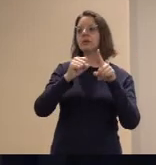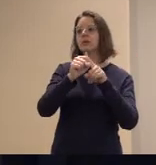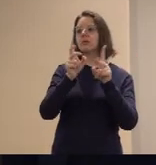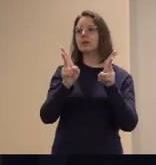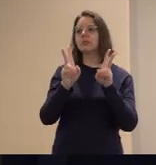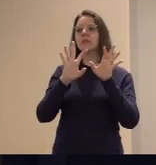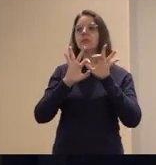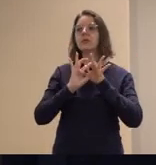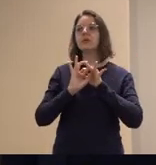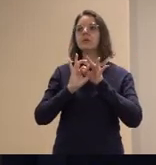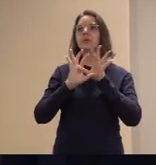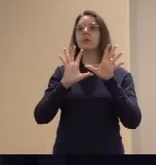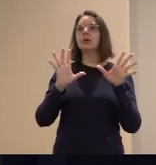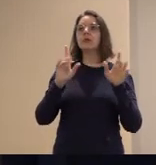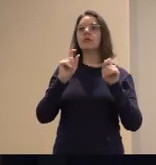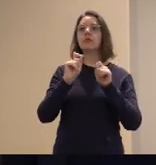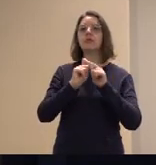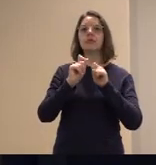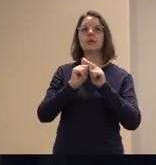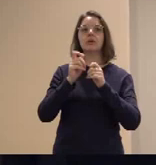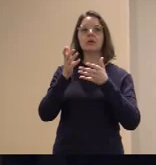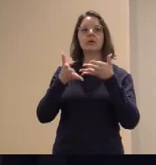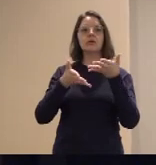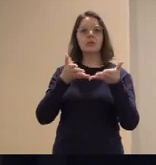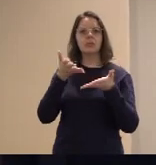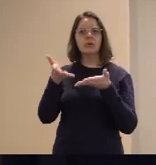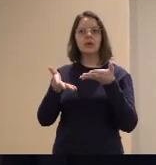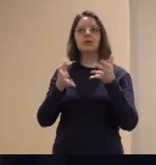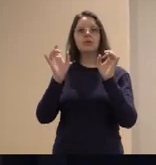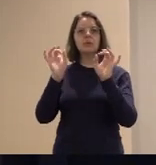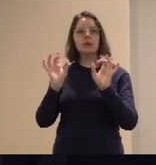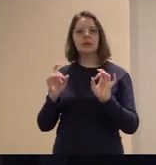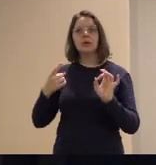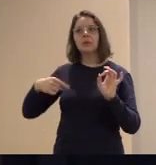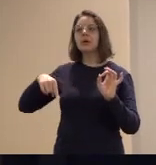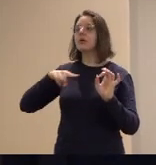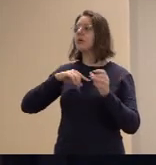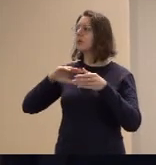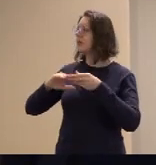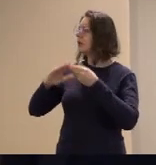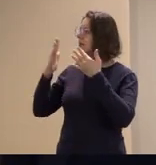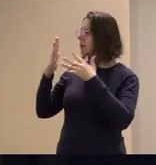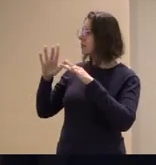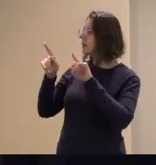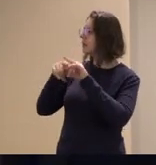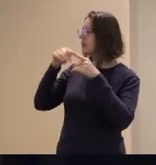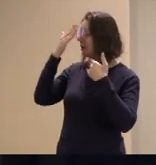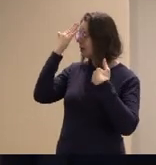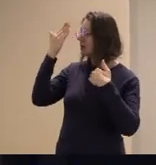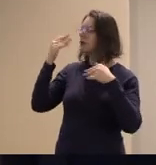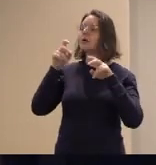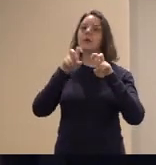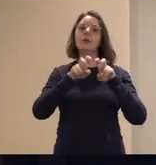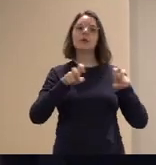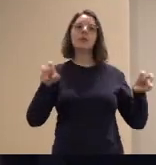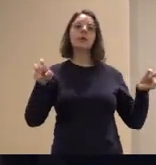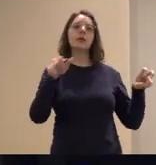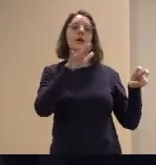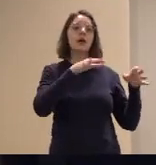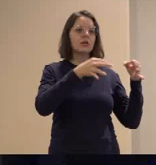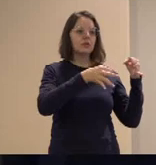disponível para atender as nossas demandas. Cumprimentar, parabenizar e, sobretudo, agradecer. Cumprimentar também os membros do